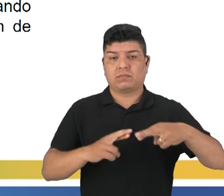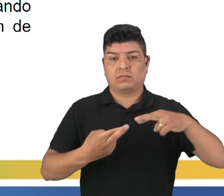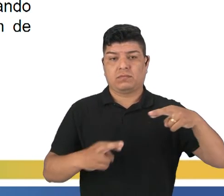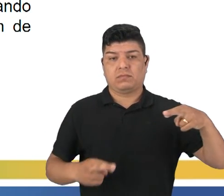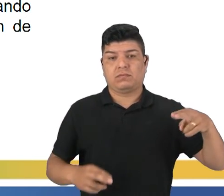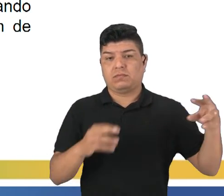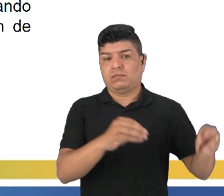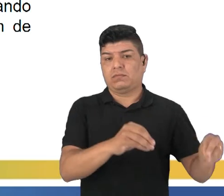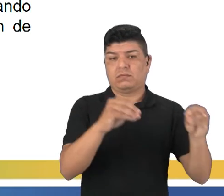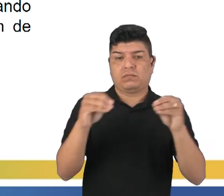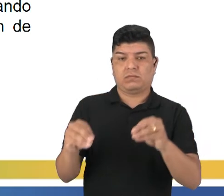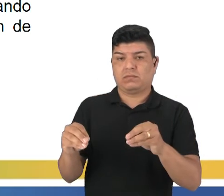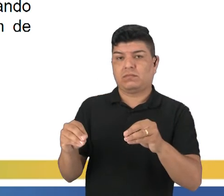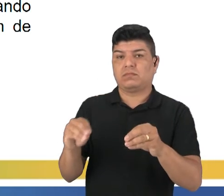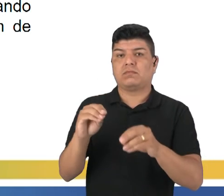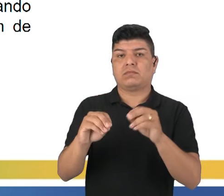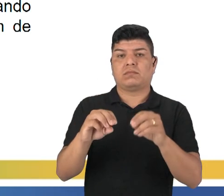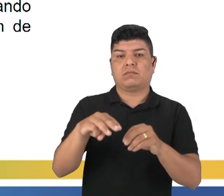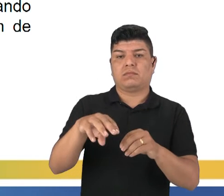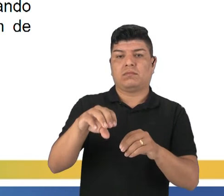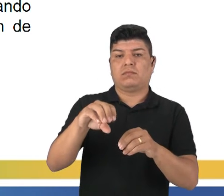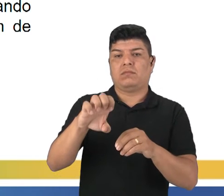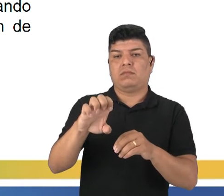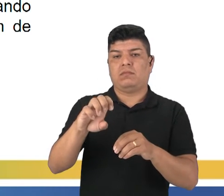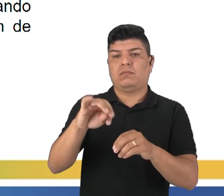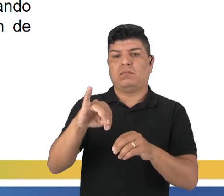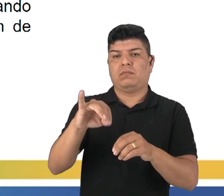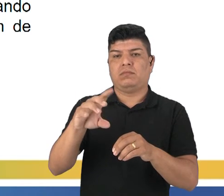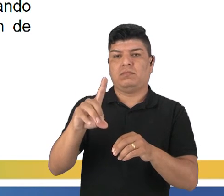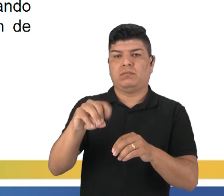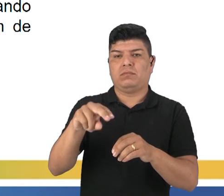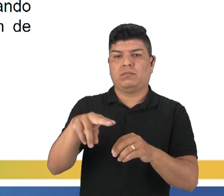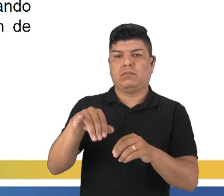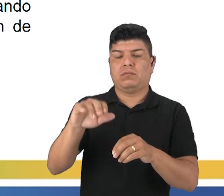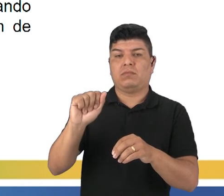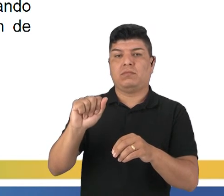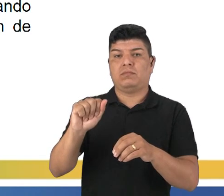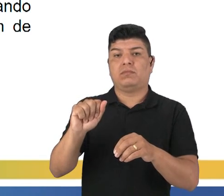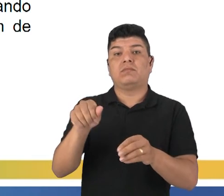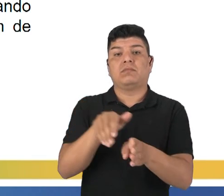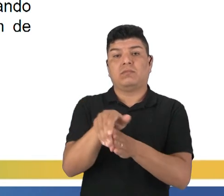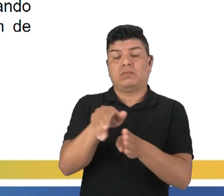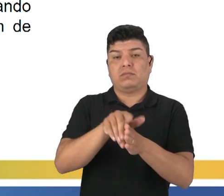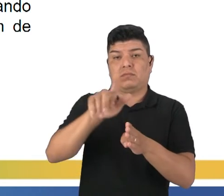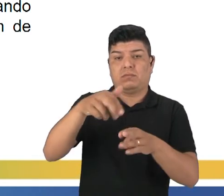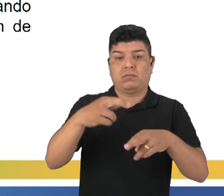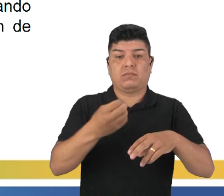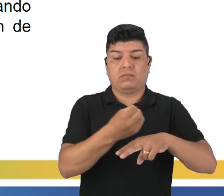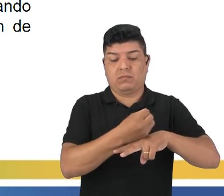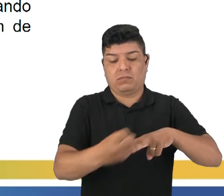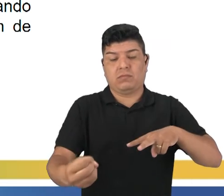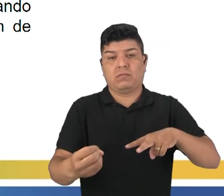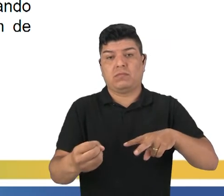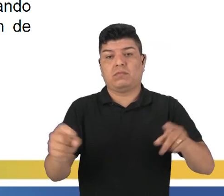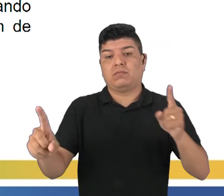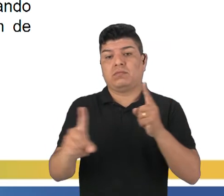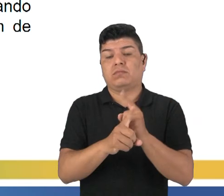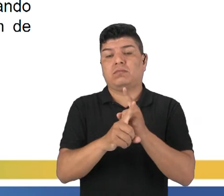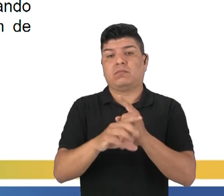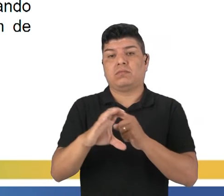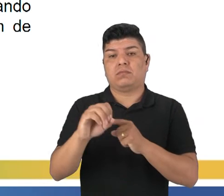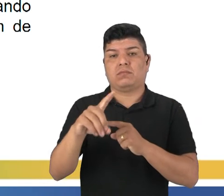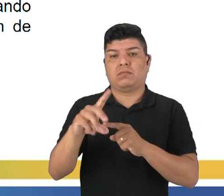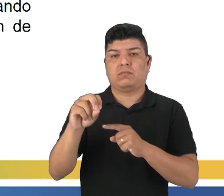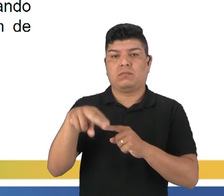RNA transportador traz uma metionina, orientada pelo ribossomo, que se liga aonde se encontra o